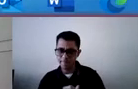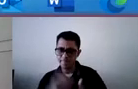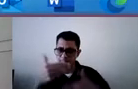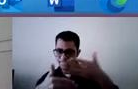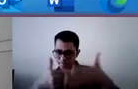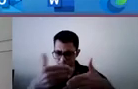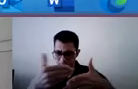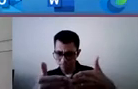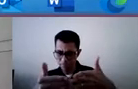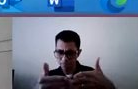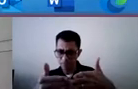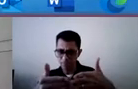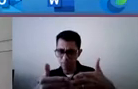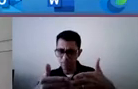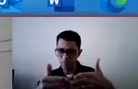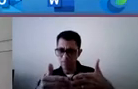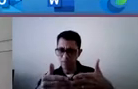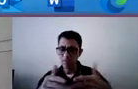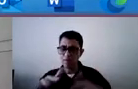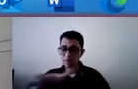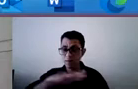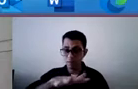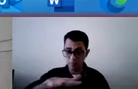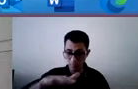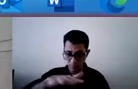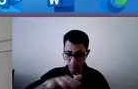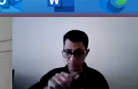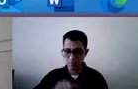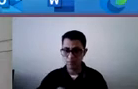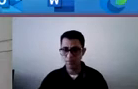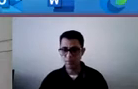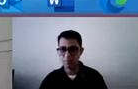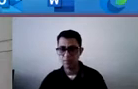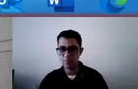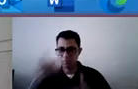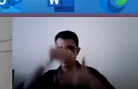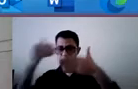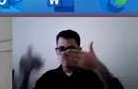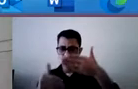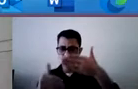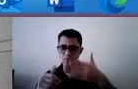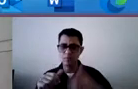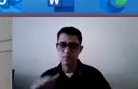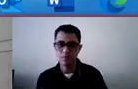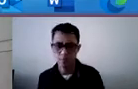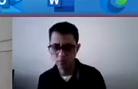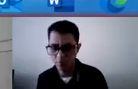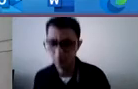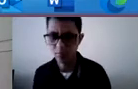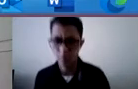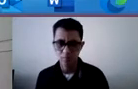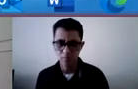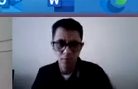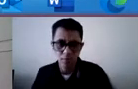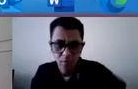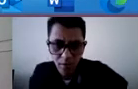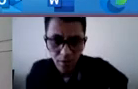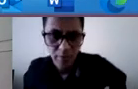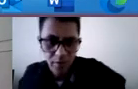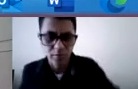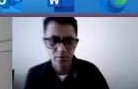suas determinadas áreas. Tá? Vamos passar para o próximo, que